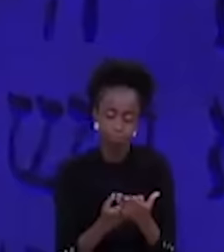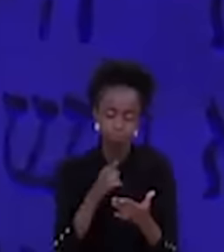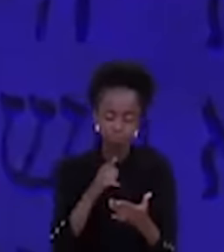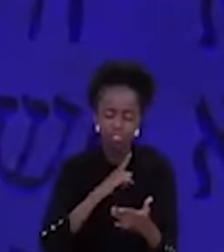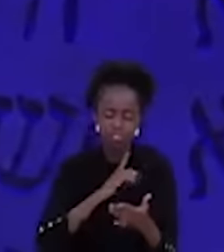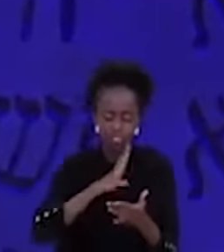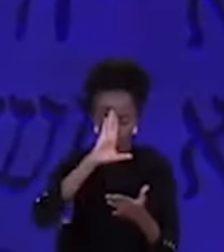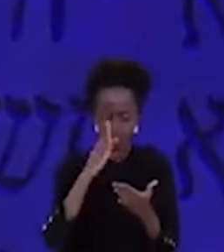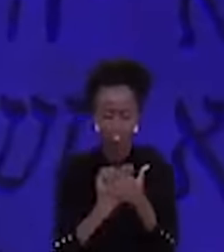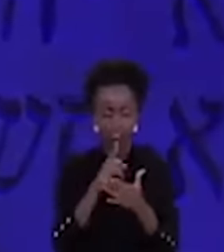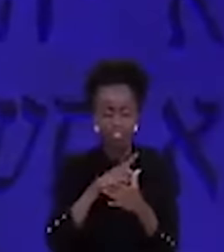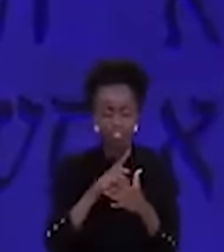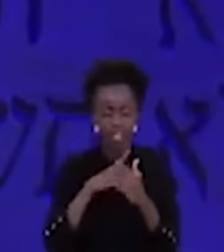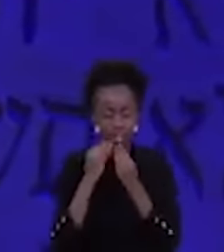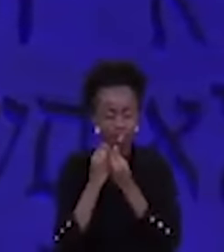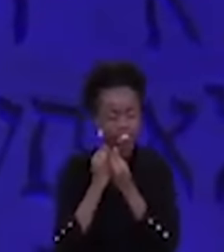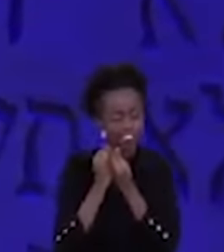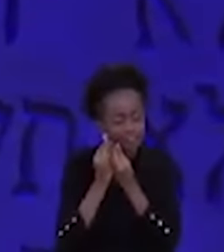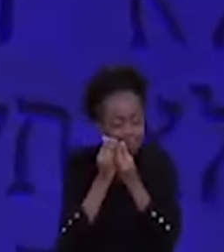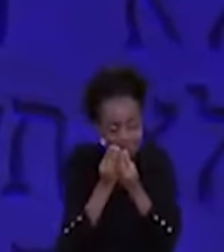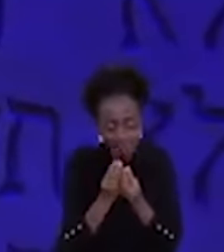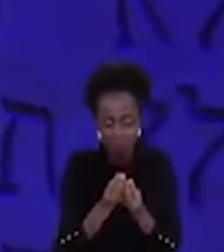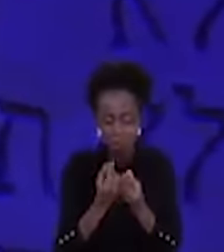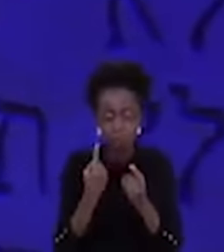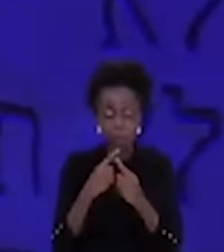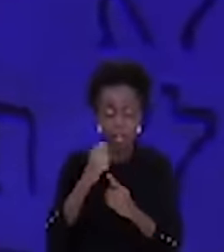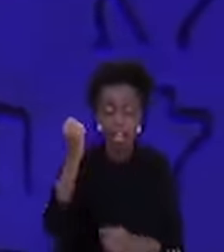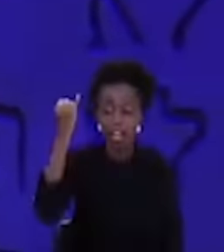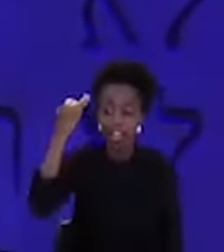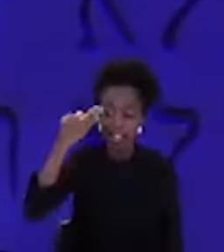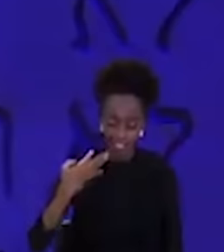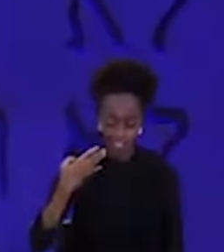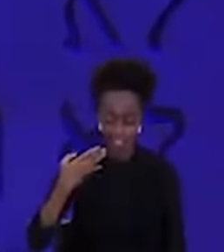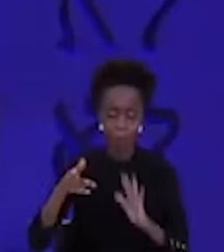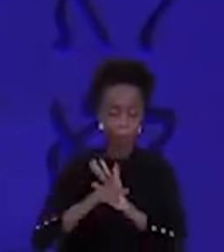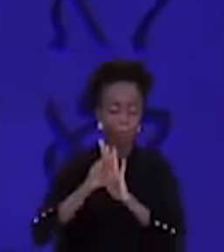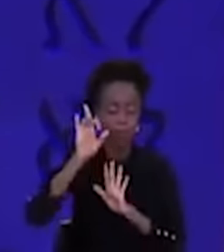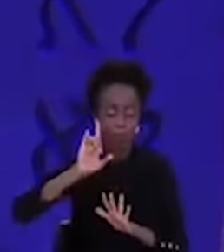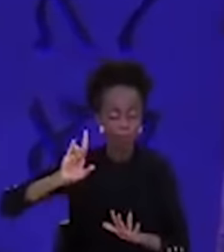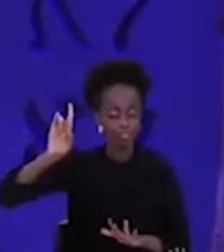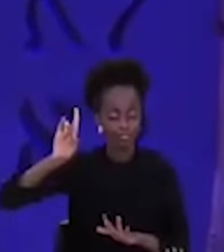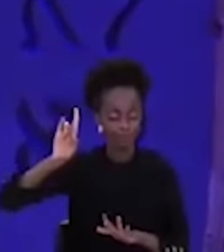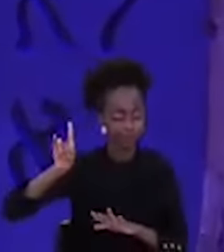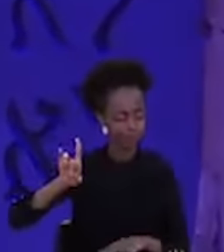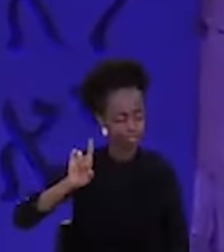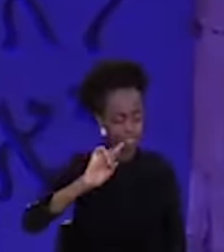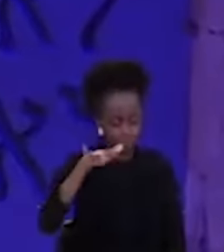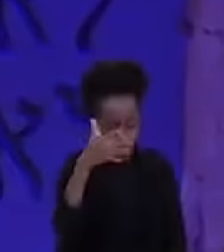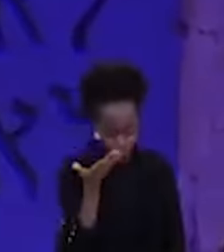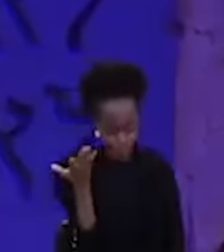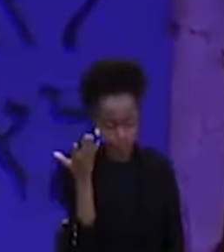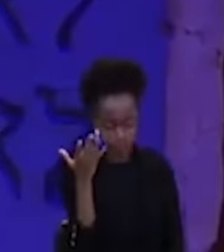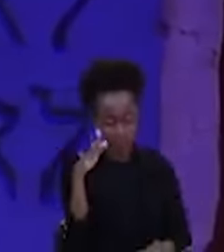que receber é a crença, que é a revelação, é de espírito para espírito. Você